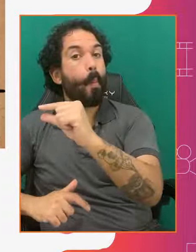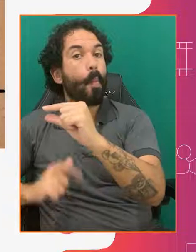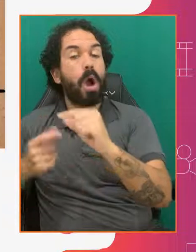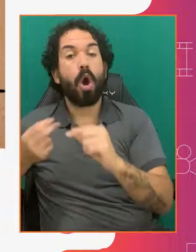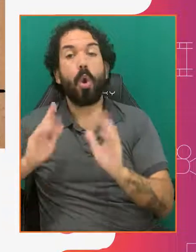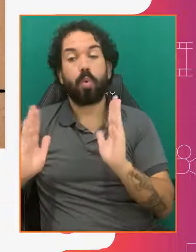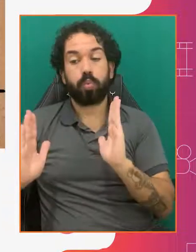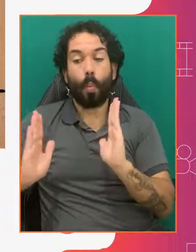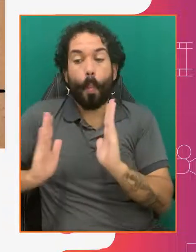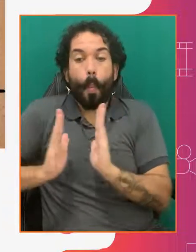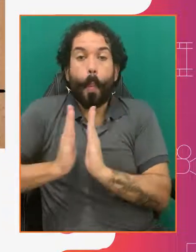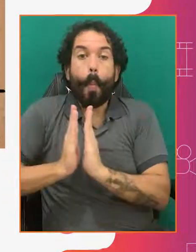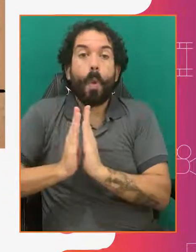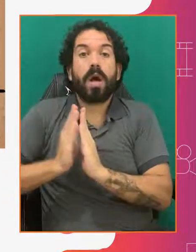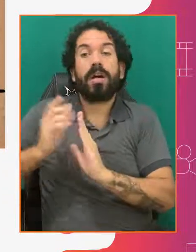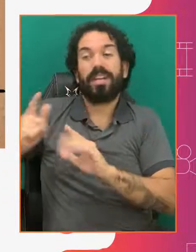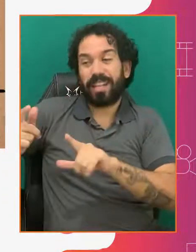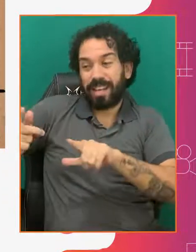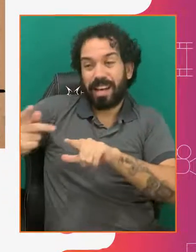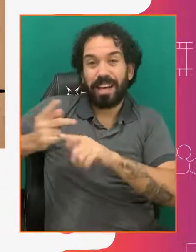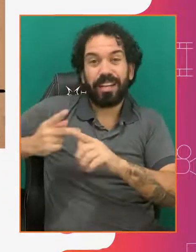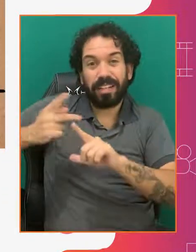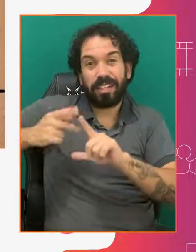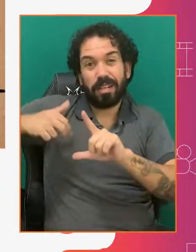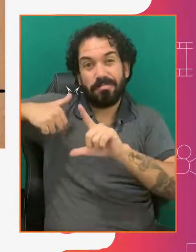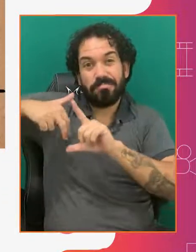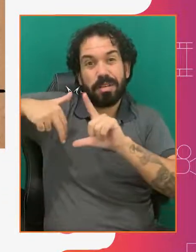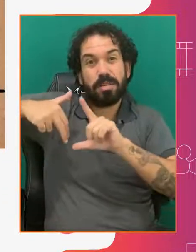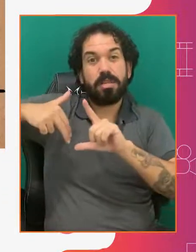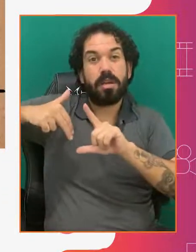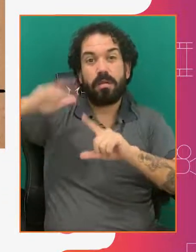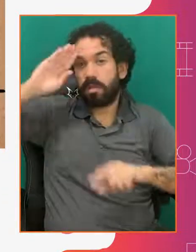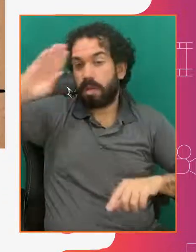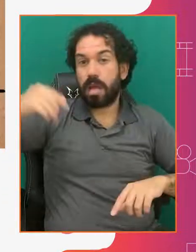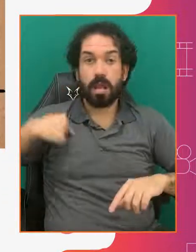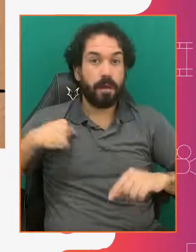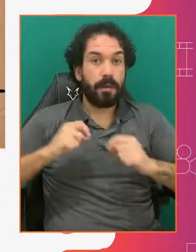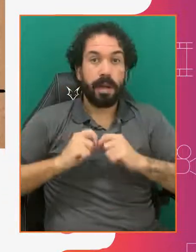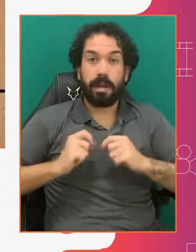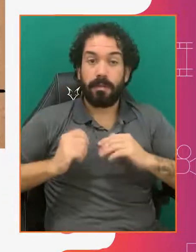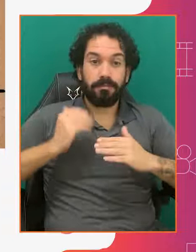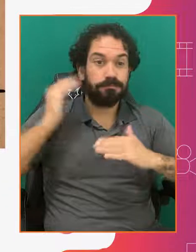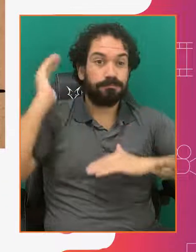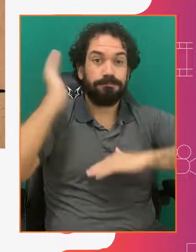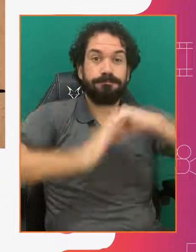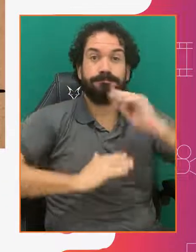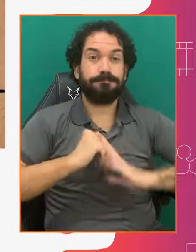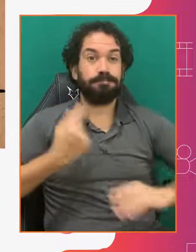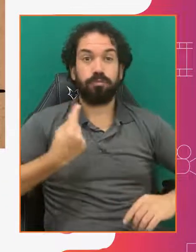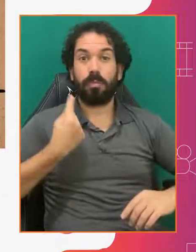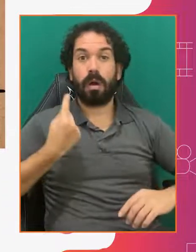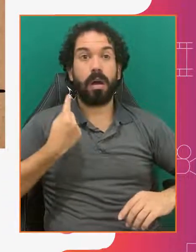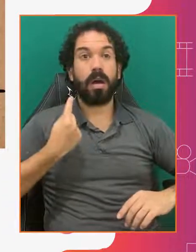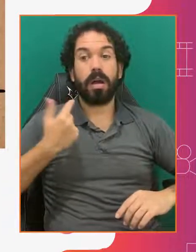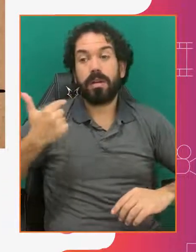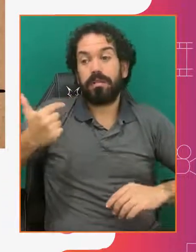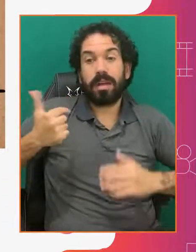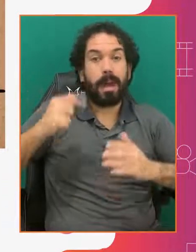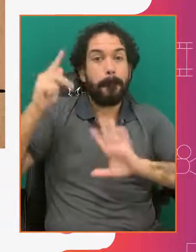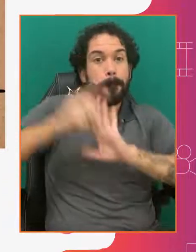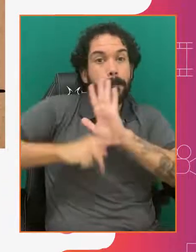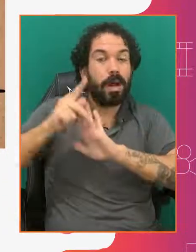ficando esmagada. Na animação direta, em que você faz tudo sem ter um norte, um